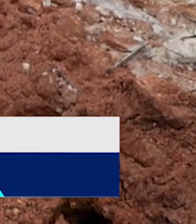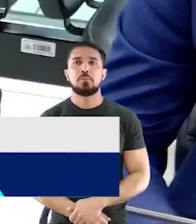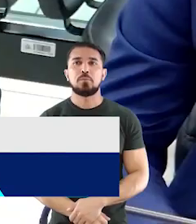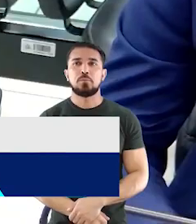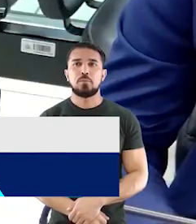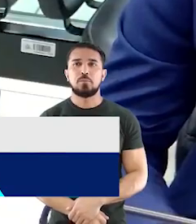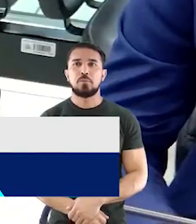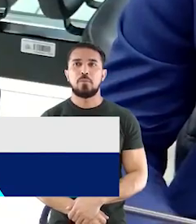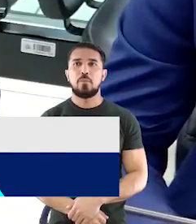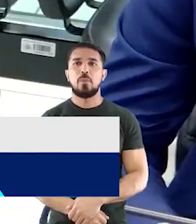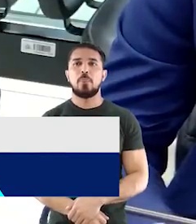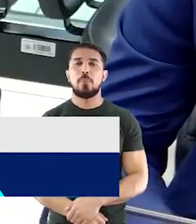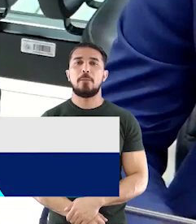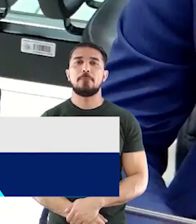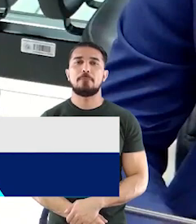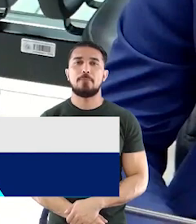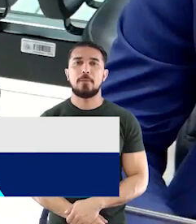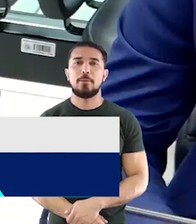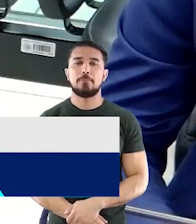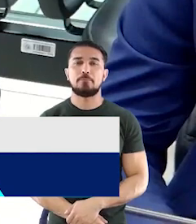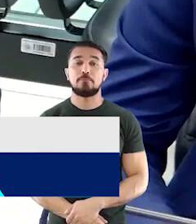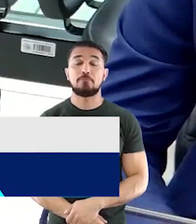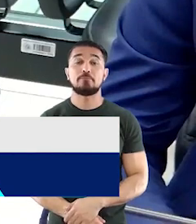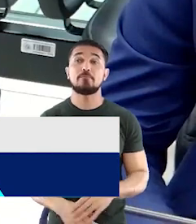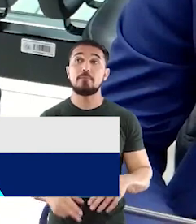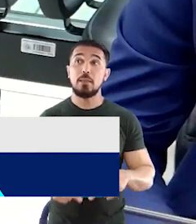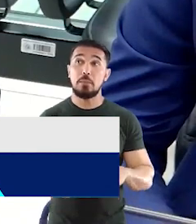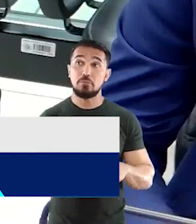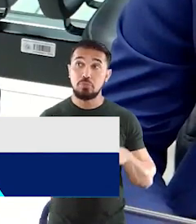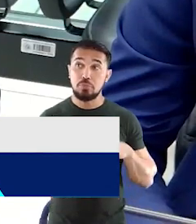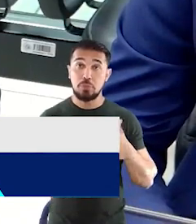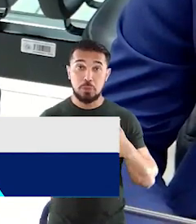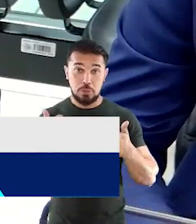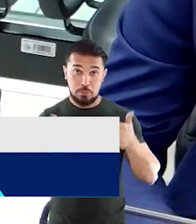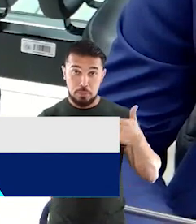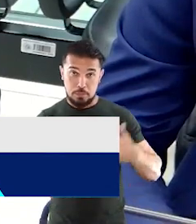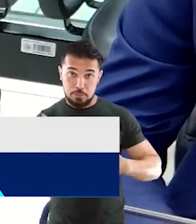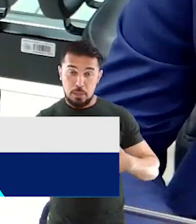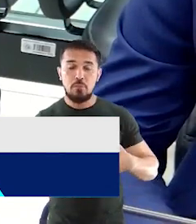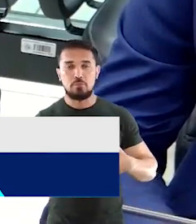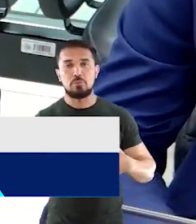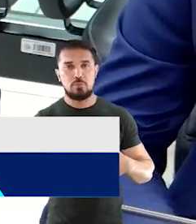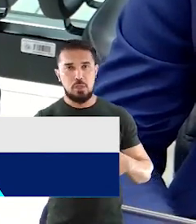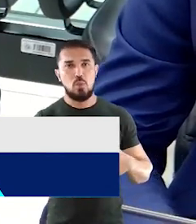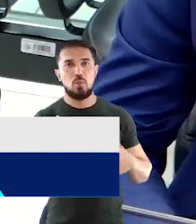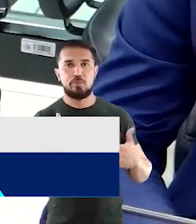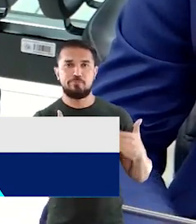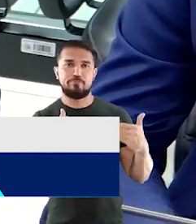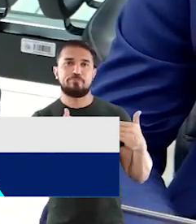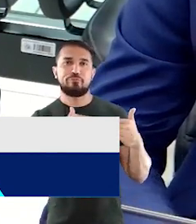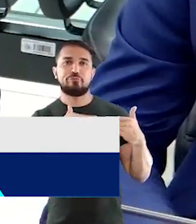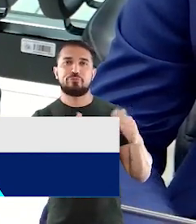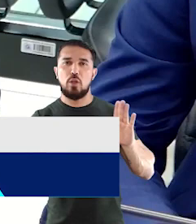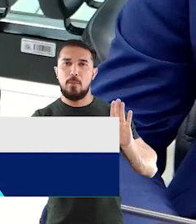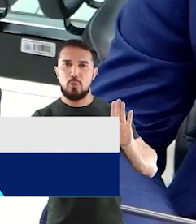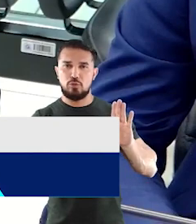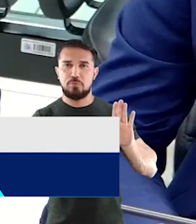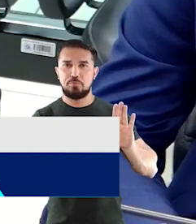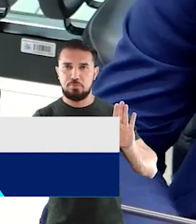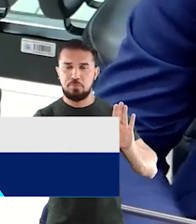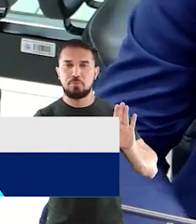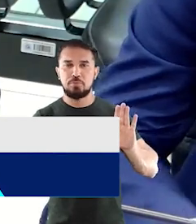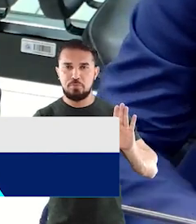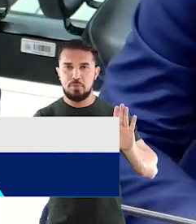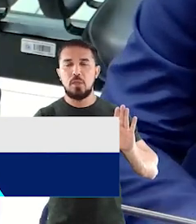pagando esgoto. Portanto, eu faço dessa forma, com essa explanação, eu sou favorável ao projeto. E aí eu peço